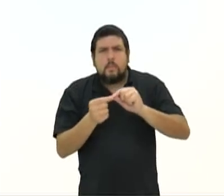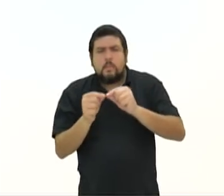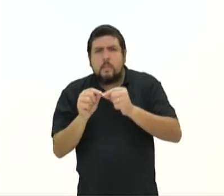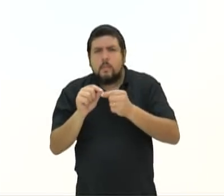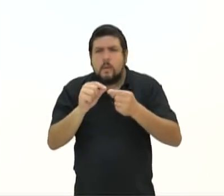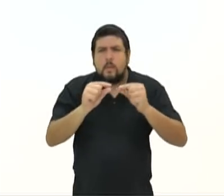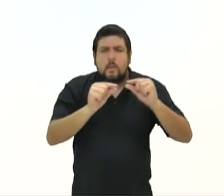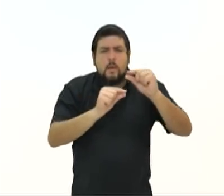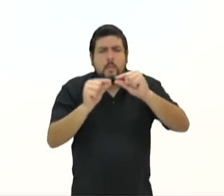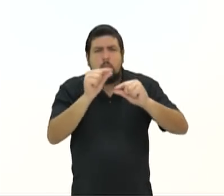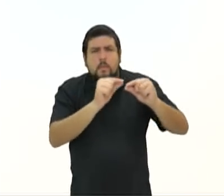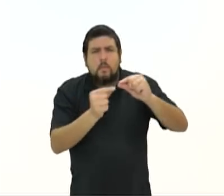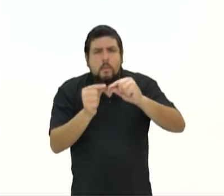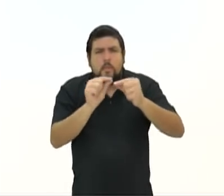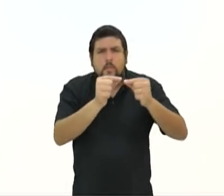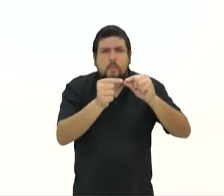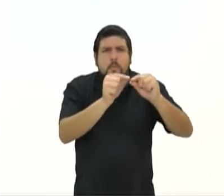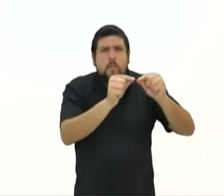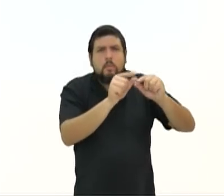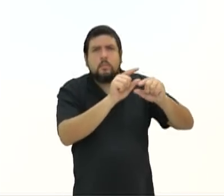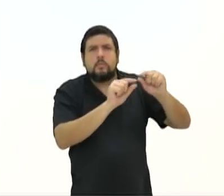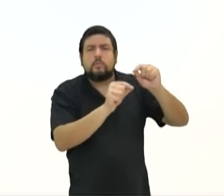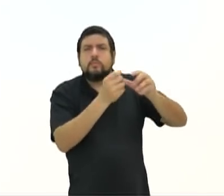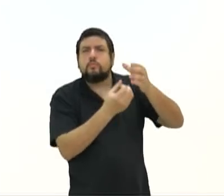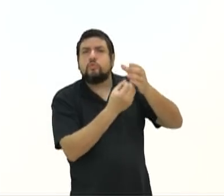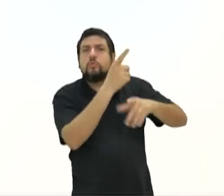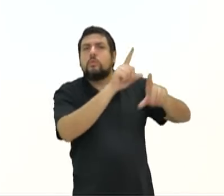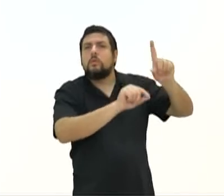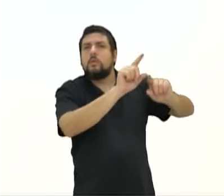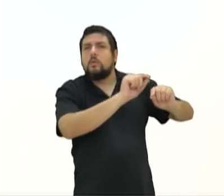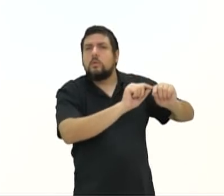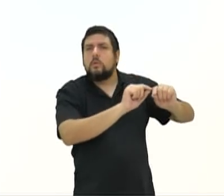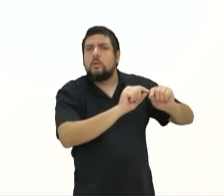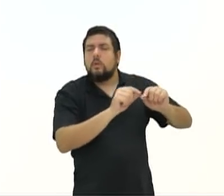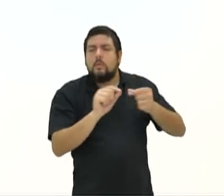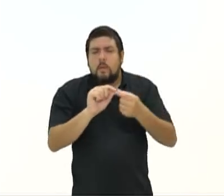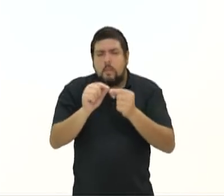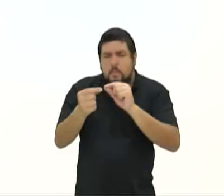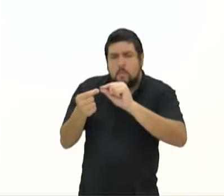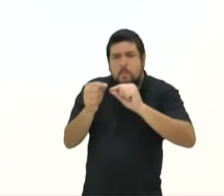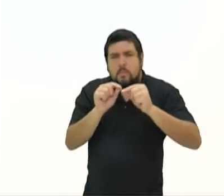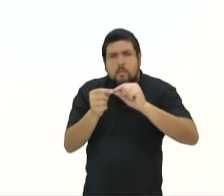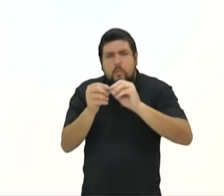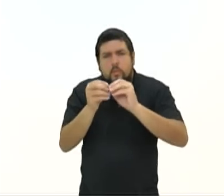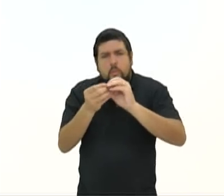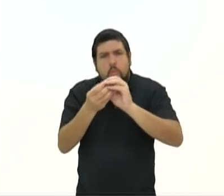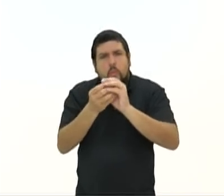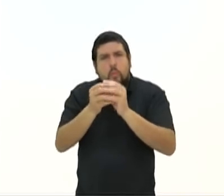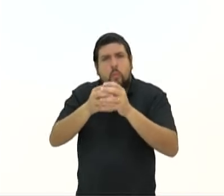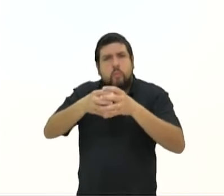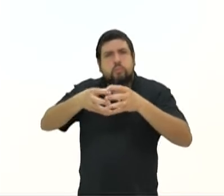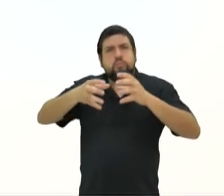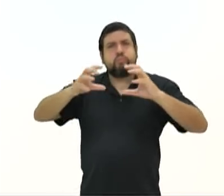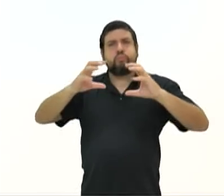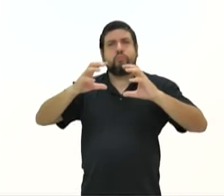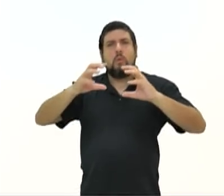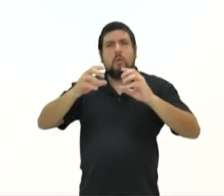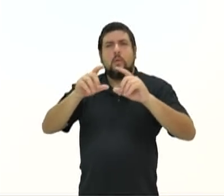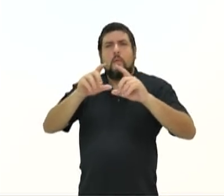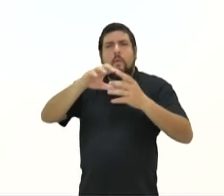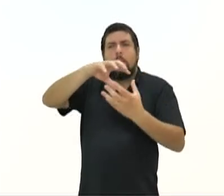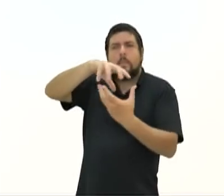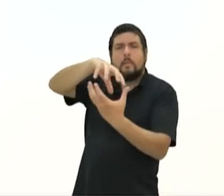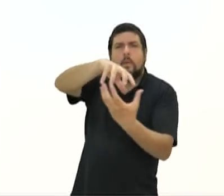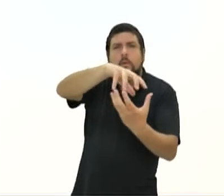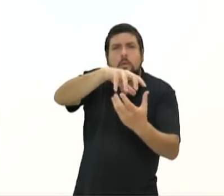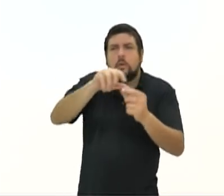de estrelas, de planetas, asteroides, cometas. E em tudo isso, a gente pode